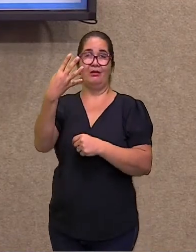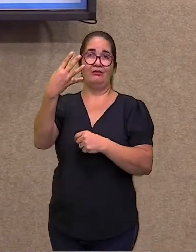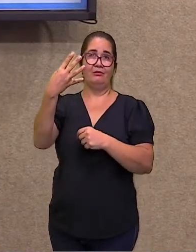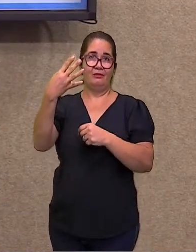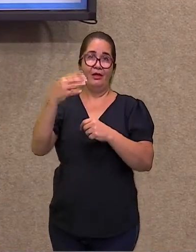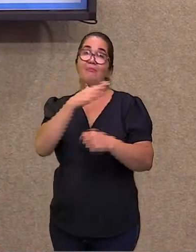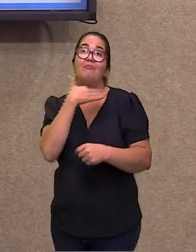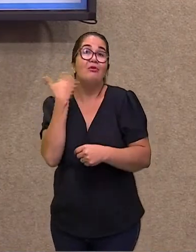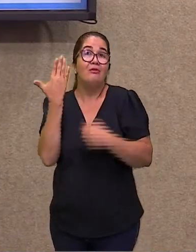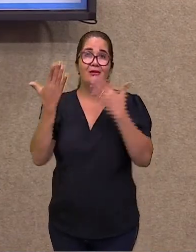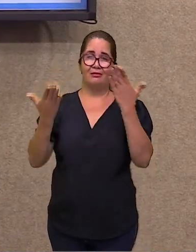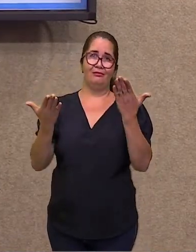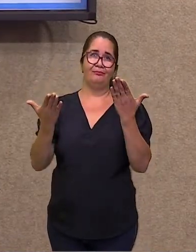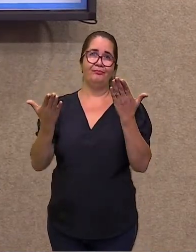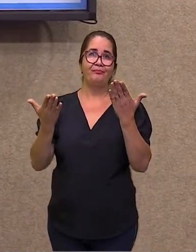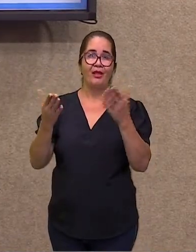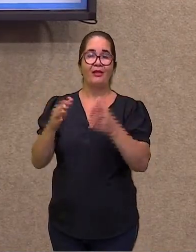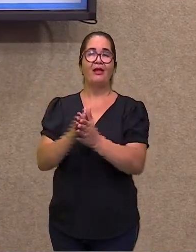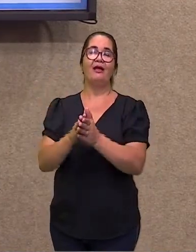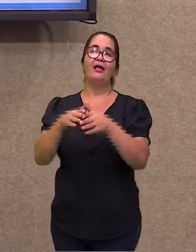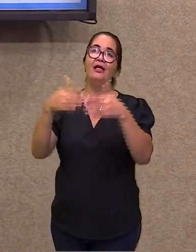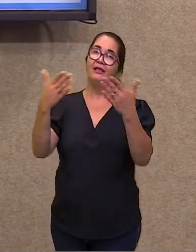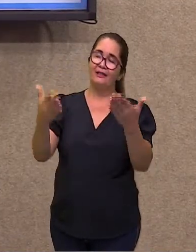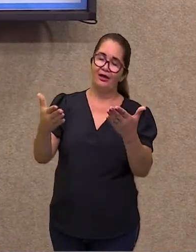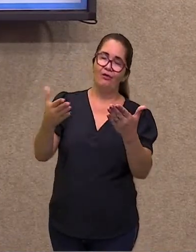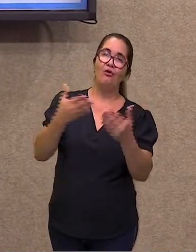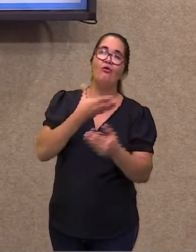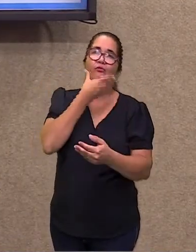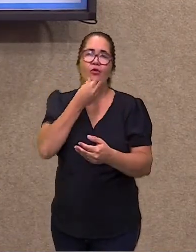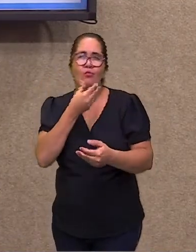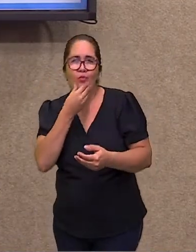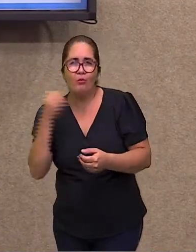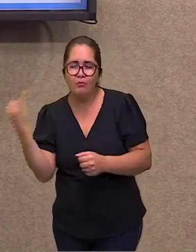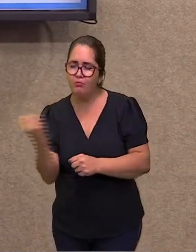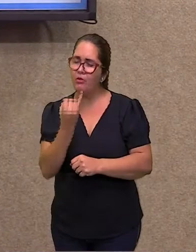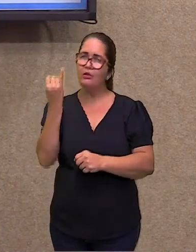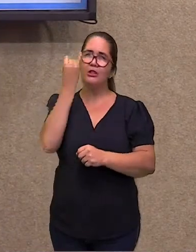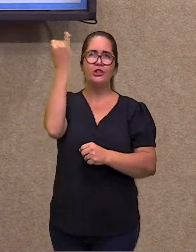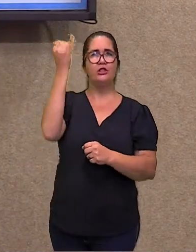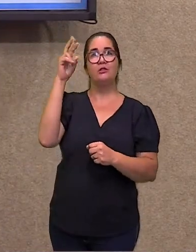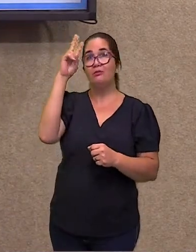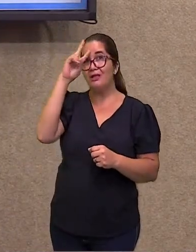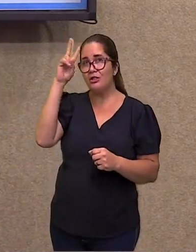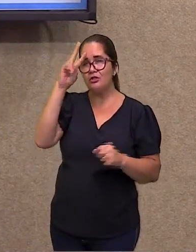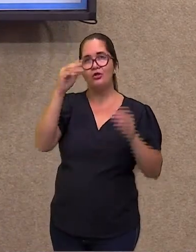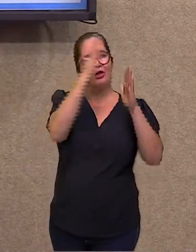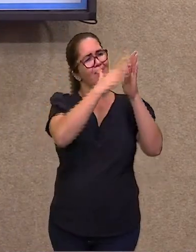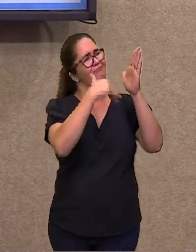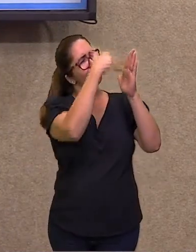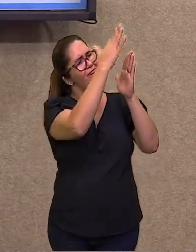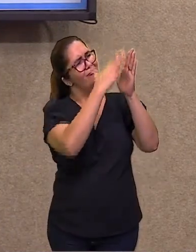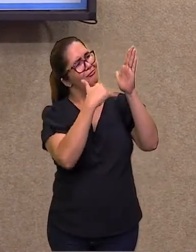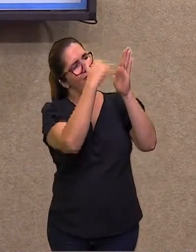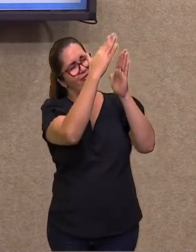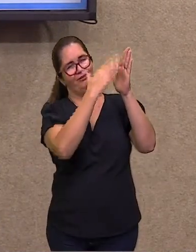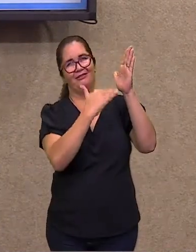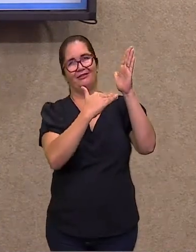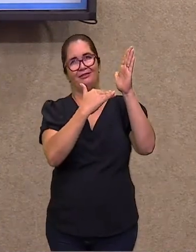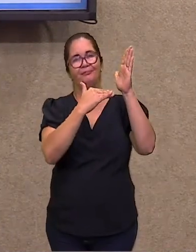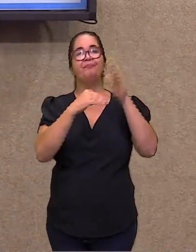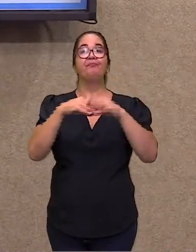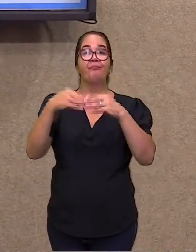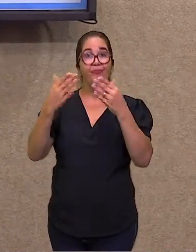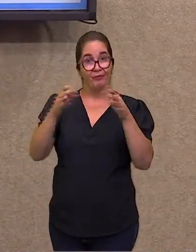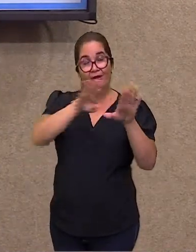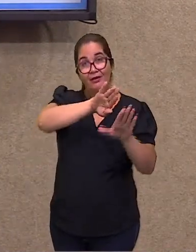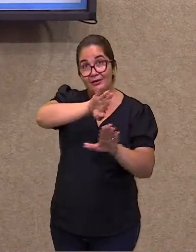nós, mostrando aí o pontilhismo e a inovação. Vicente van Gogh. Vicente van Gogh foi